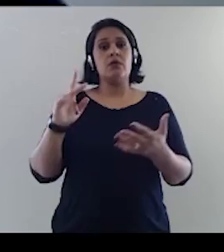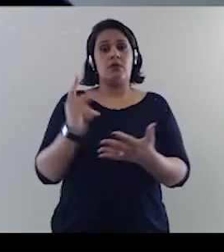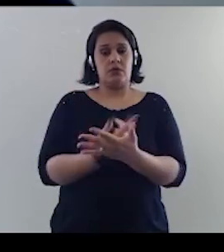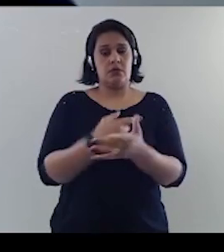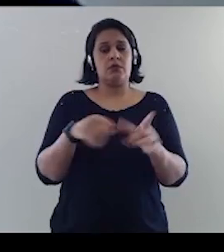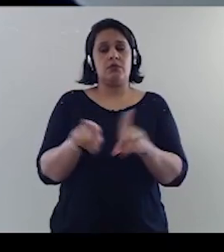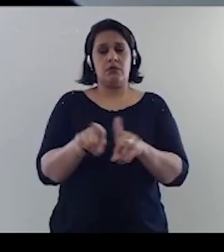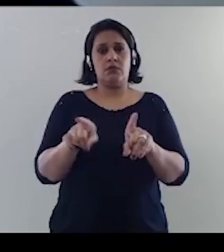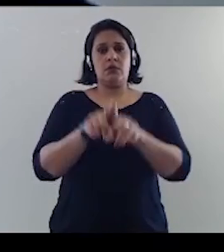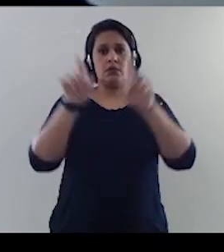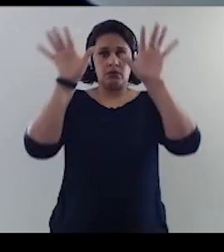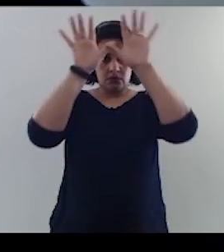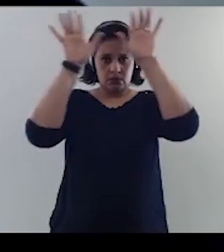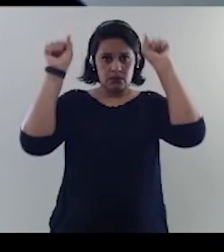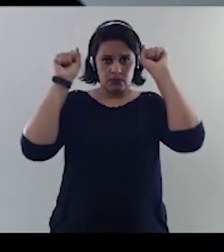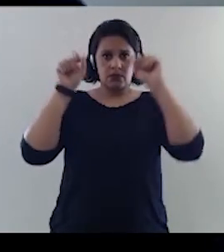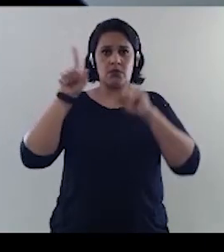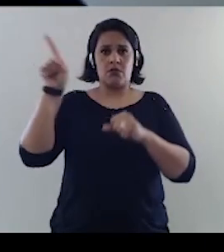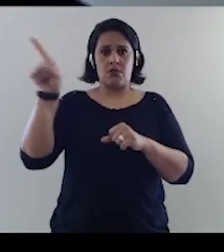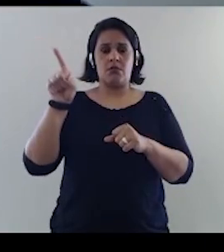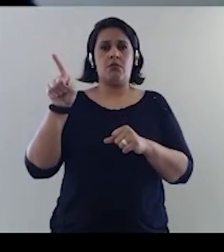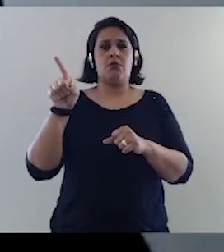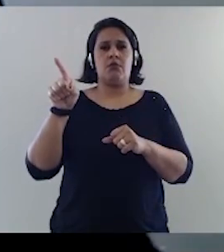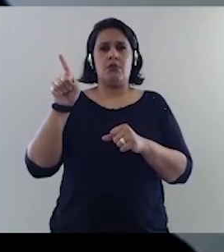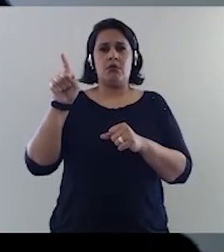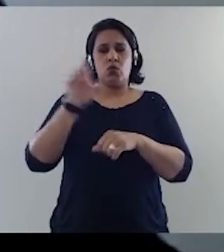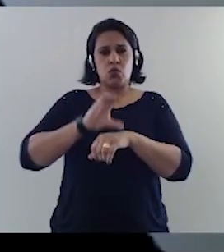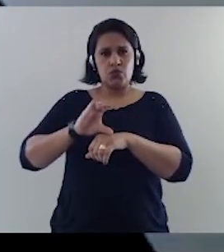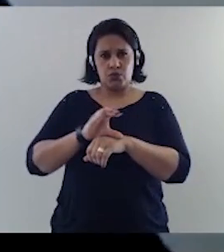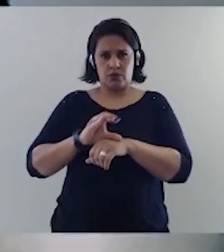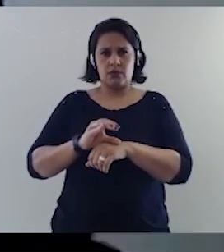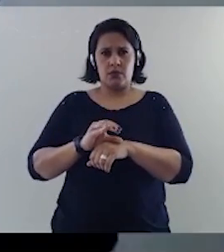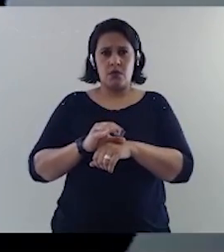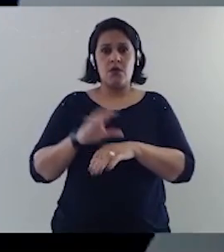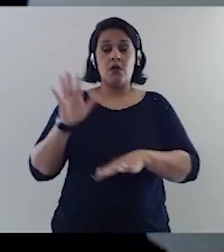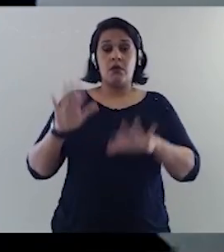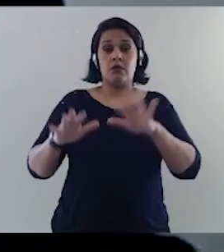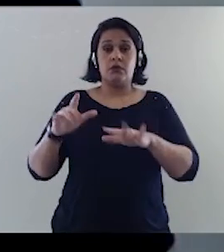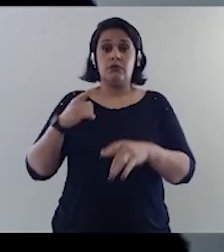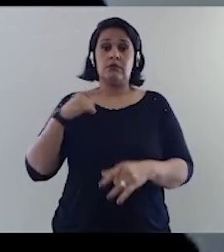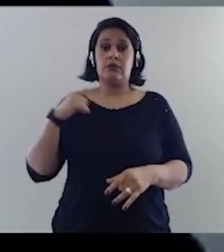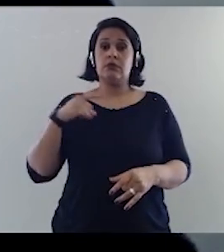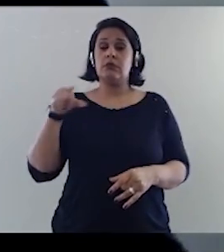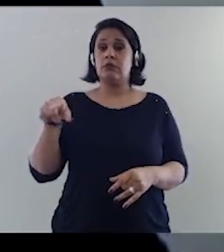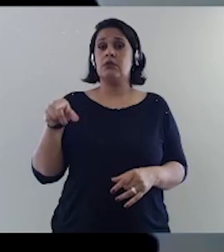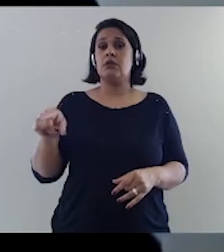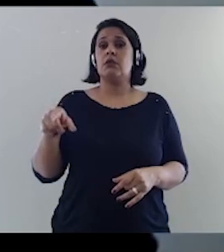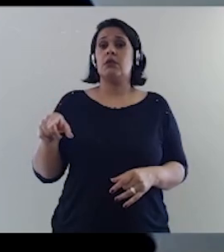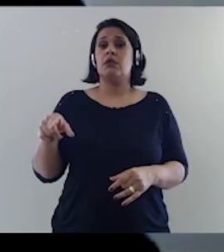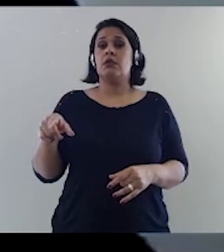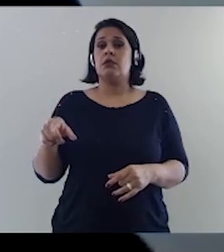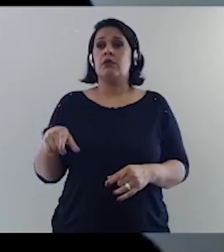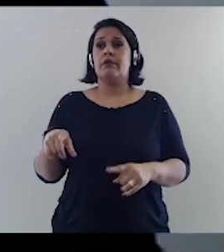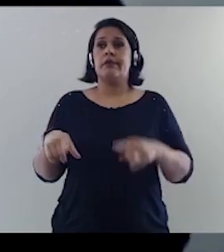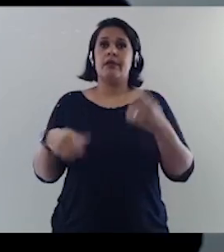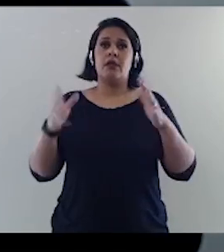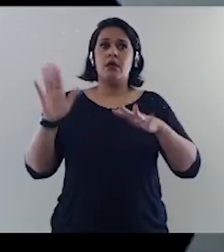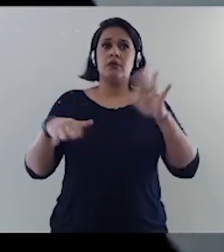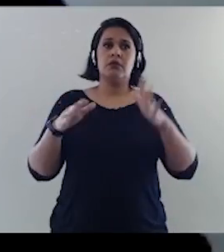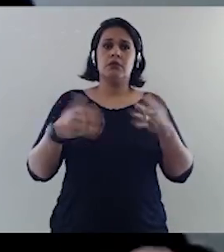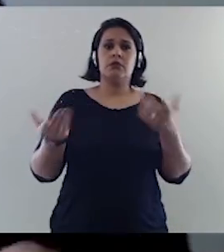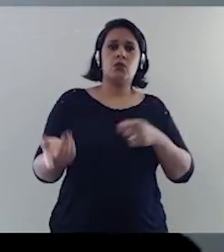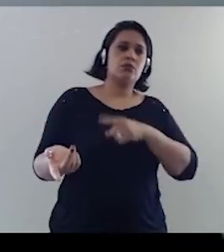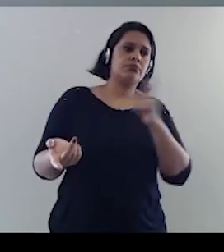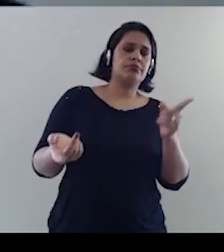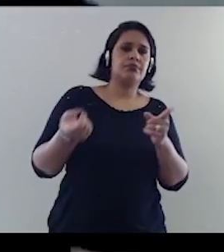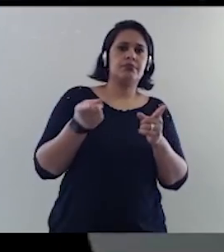Constitucional Português e que essa é nociva. É quando o Tribunal resvala para a face esquerda ou a face oculta de Janus,